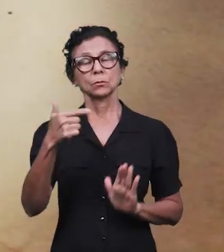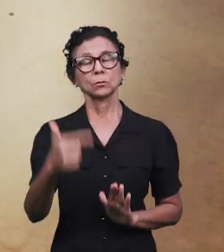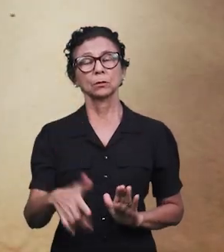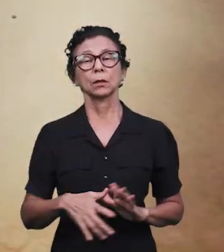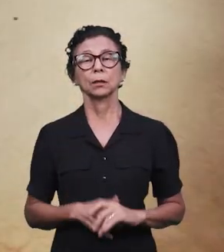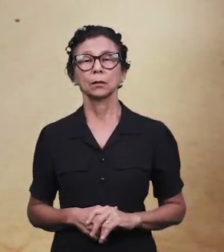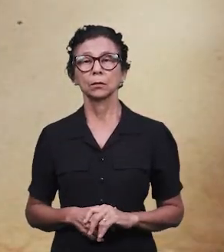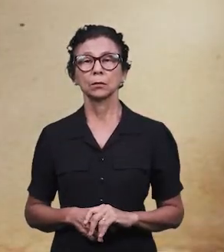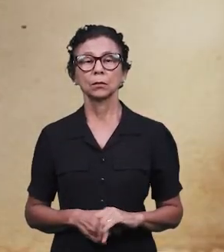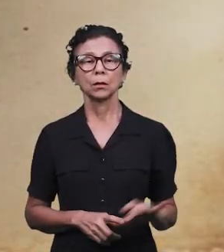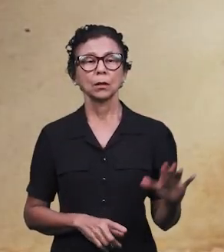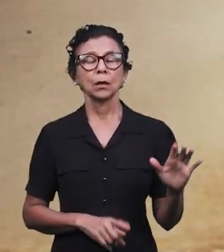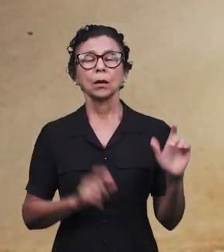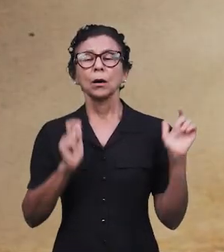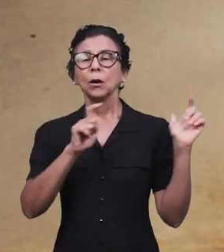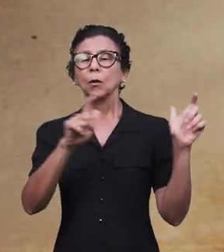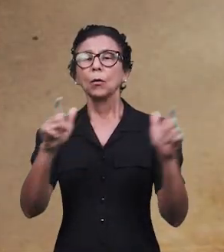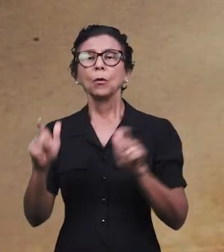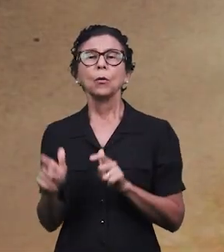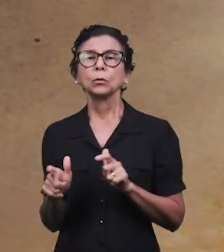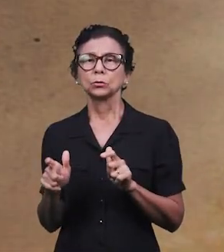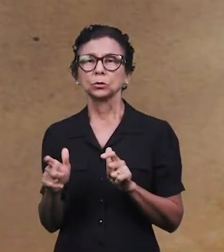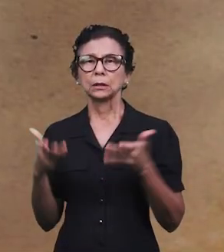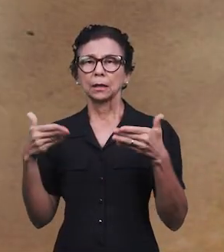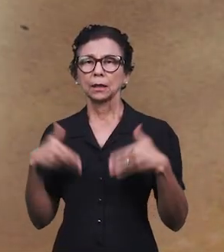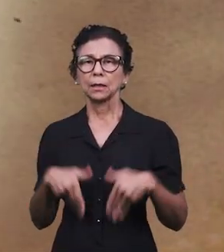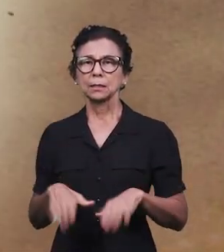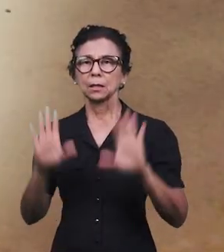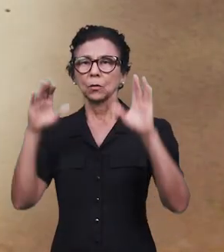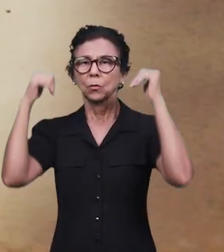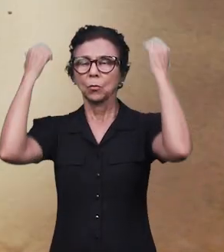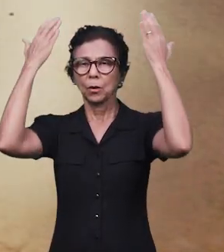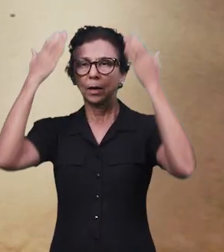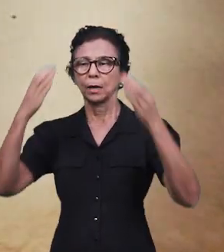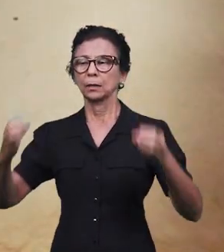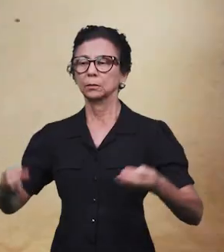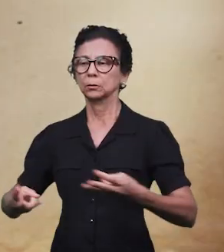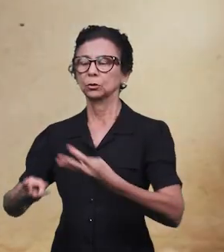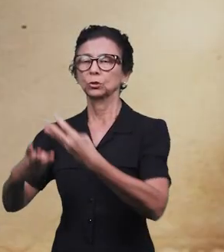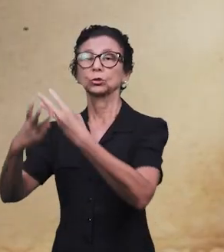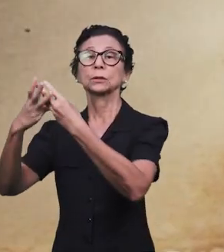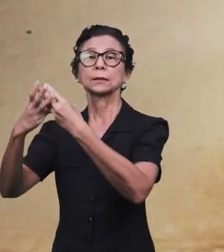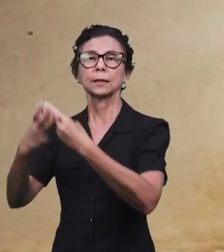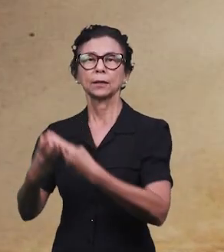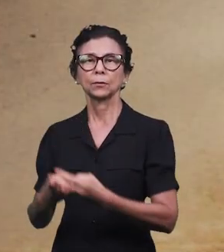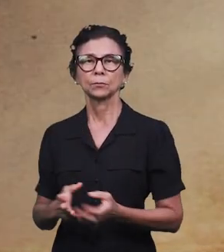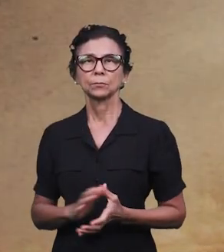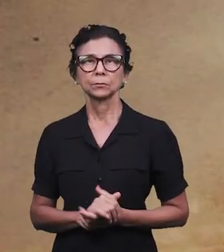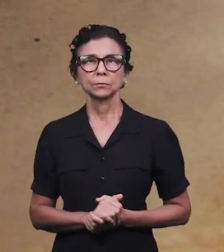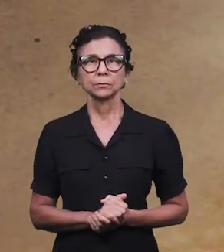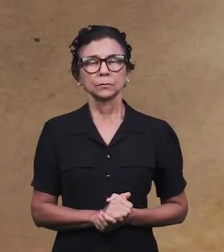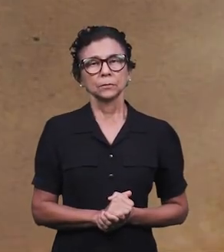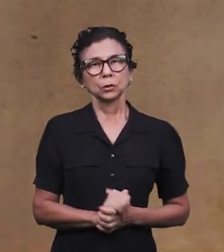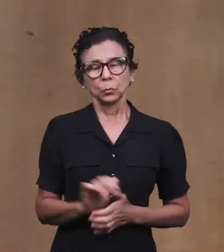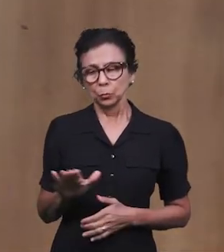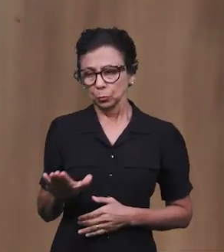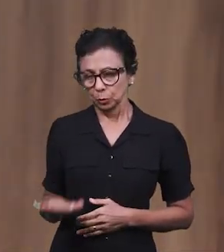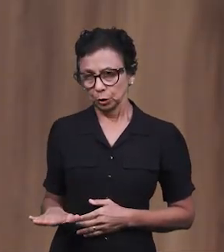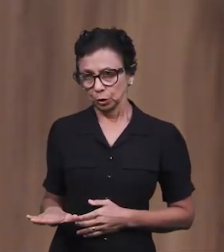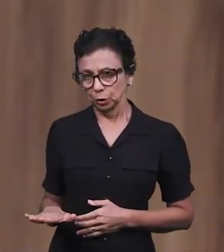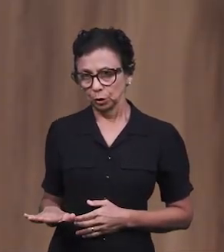está aquele que é nascido rei dos judeus? Em sua infância, como o